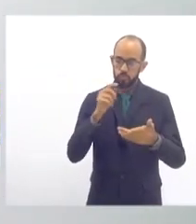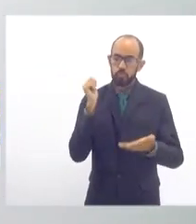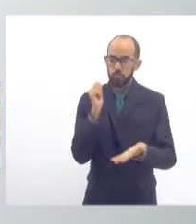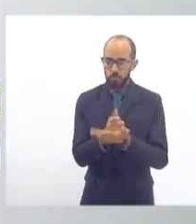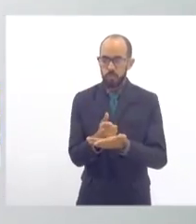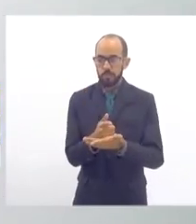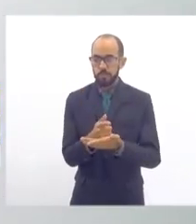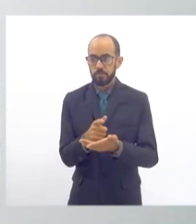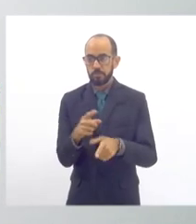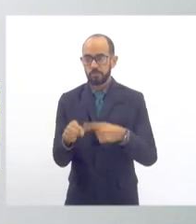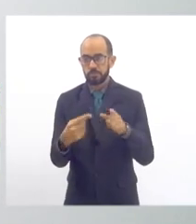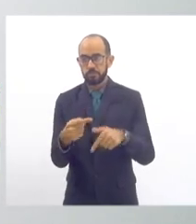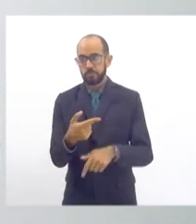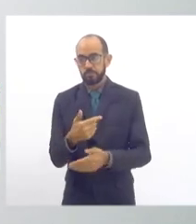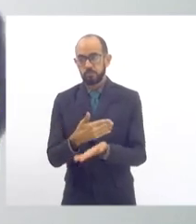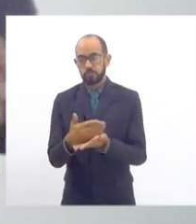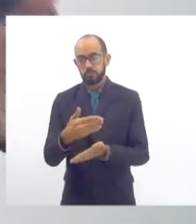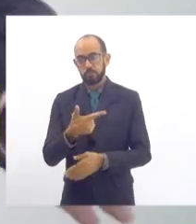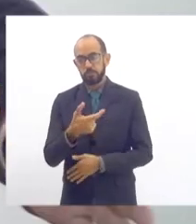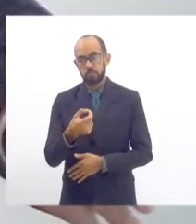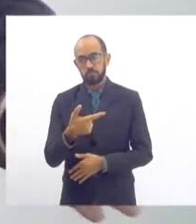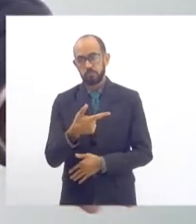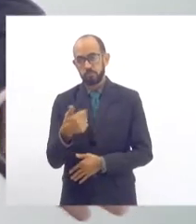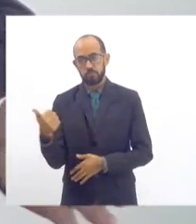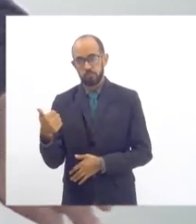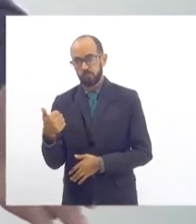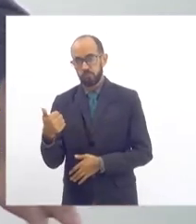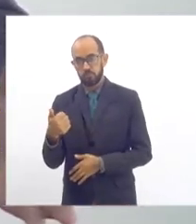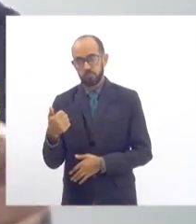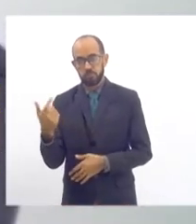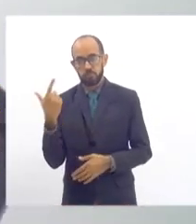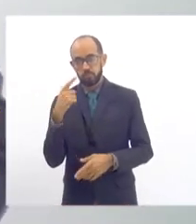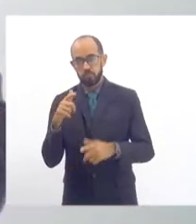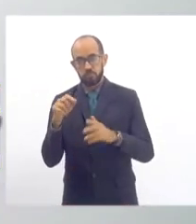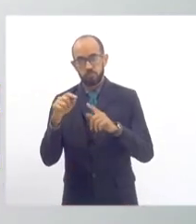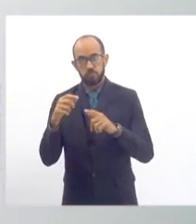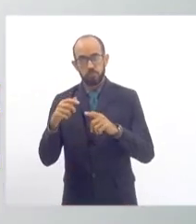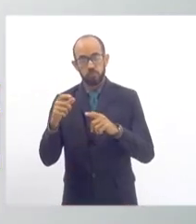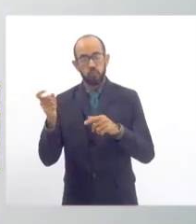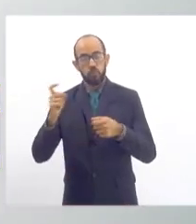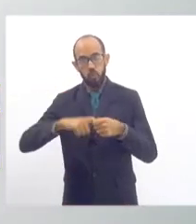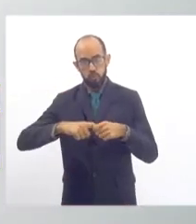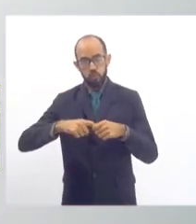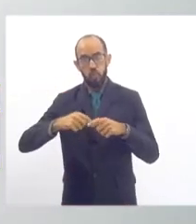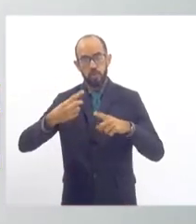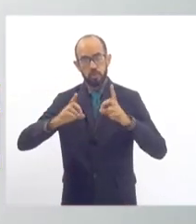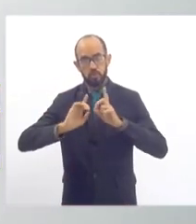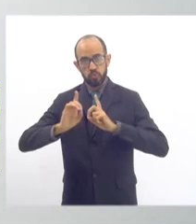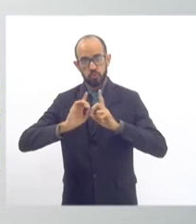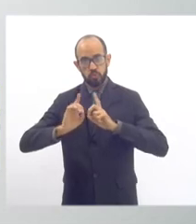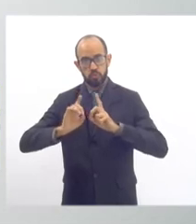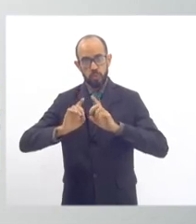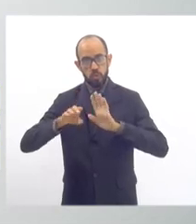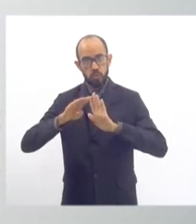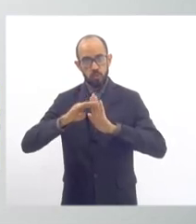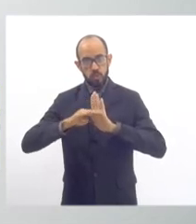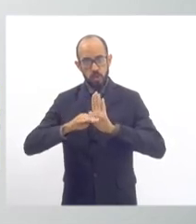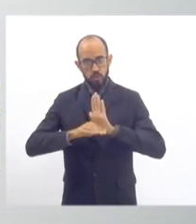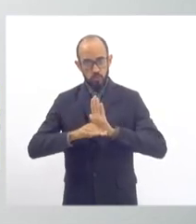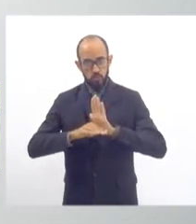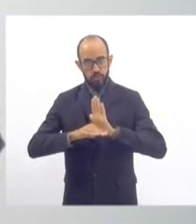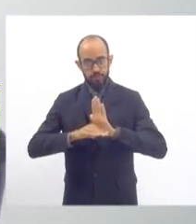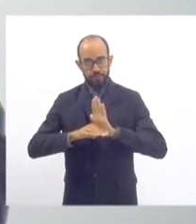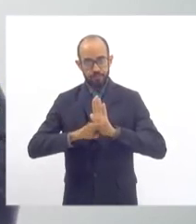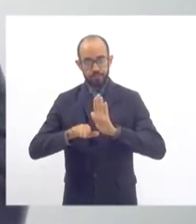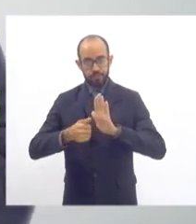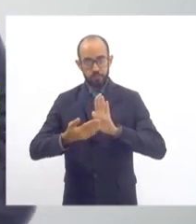de 2021, a gente restabeleceu a discussão do plano. E aí, nessa assentada que foi assinada por mim, pelo Pablo,